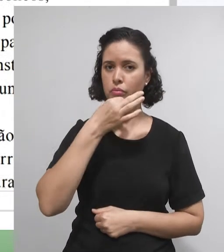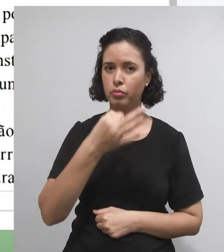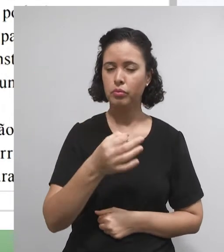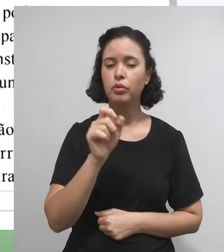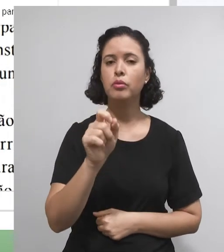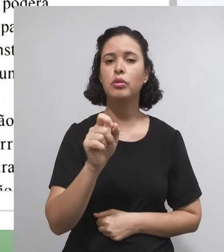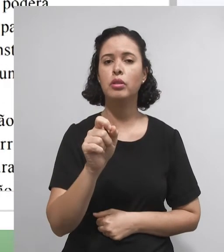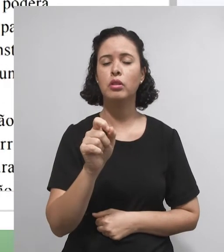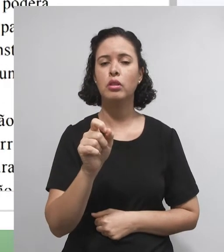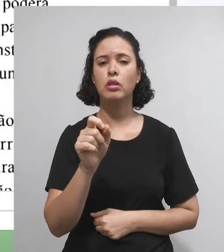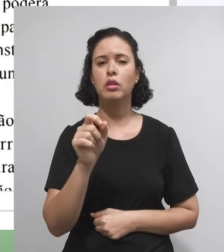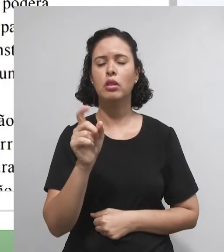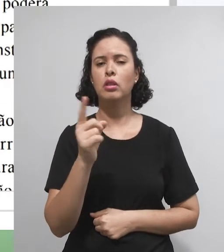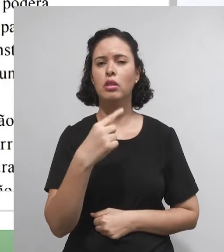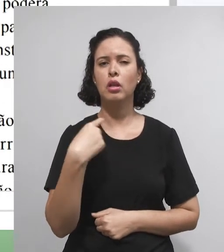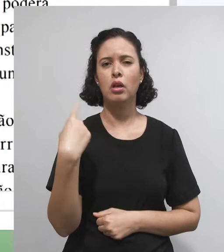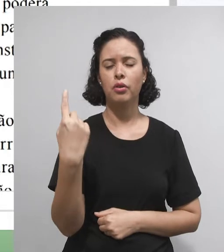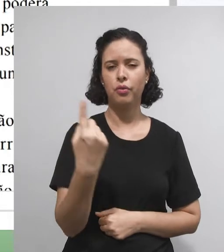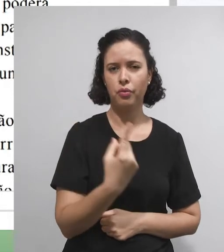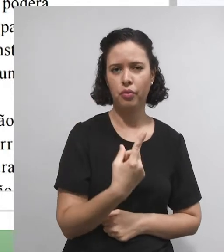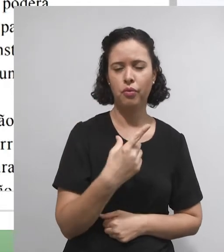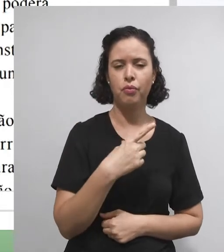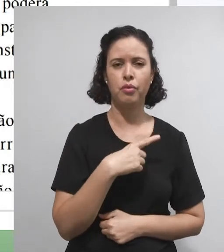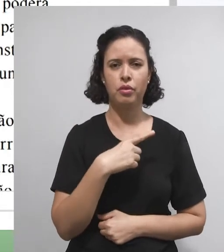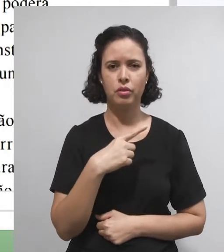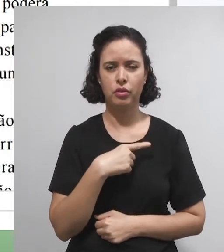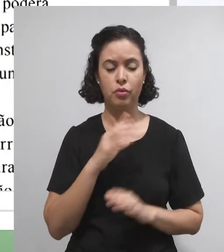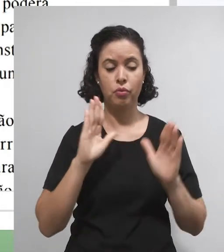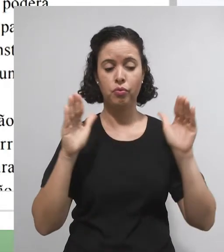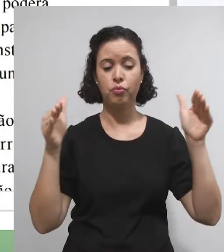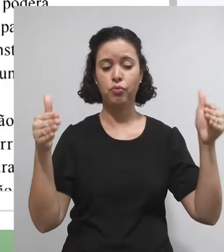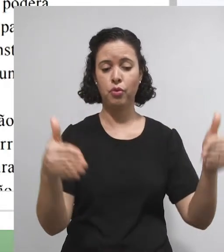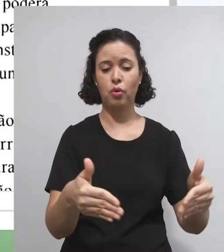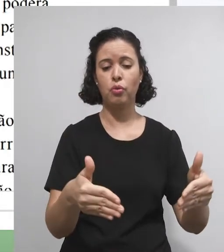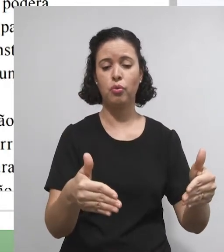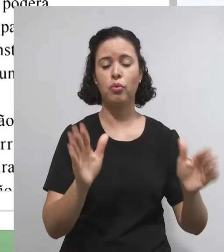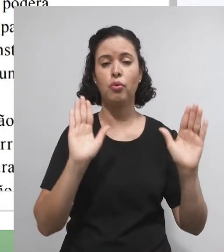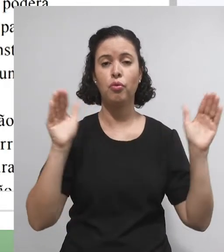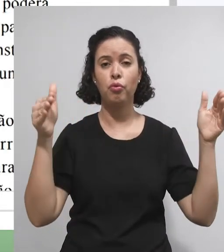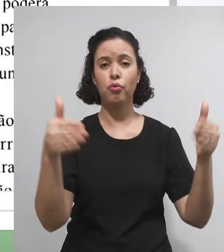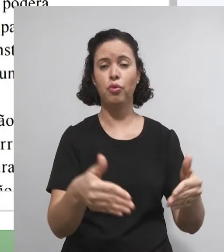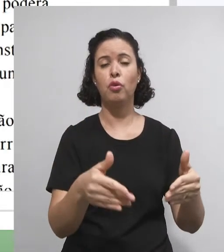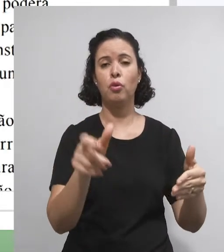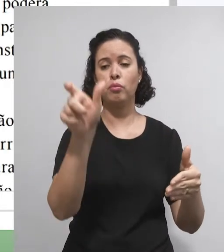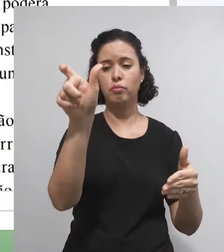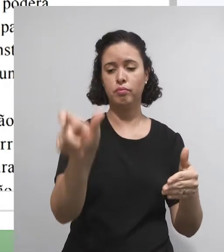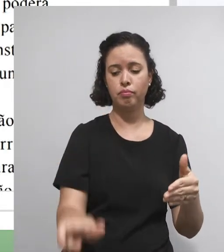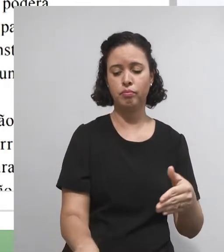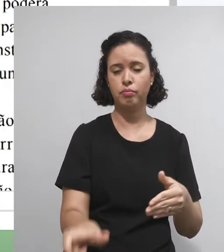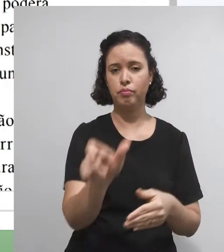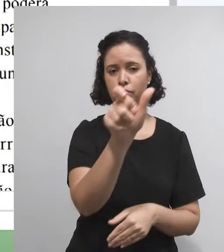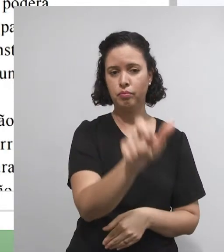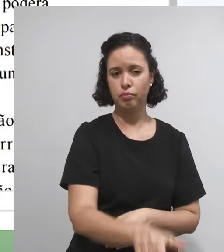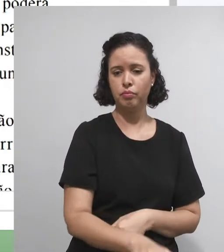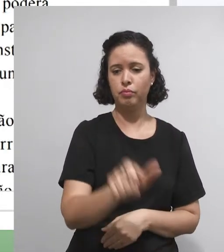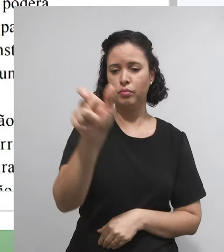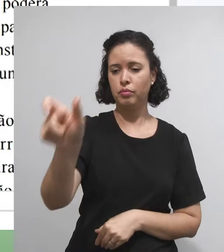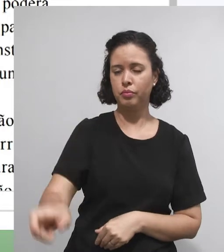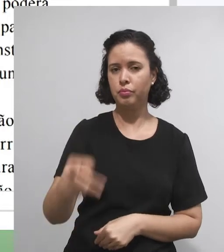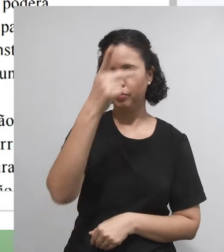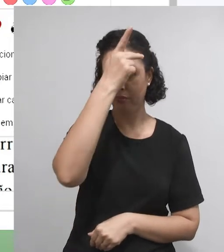a ideia é que a gente tenha o foco está nos sujeitos e